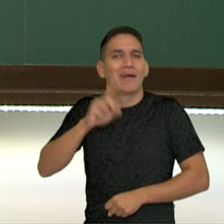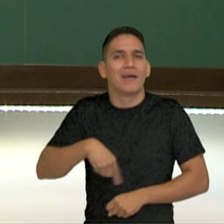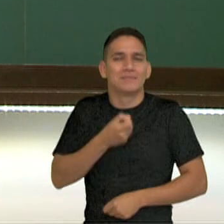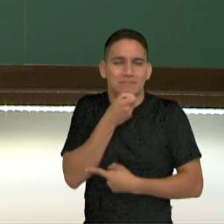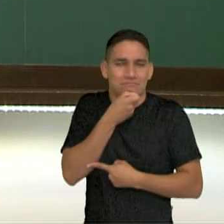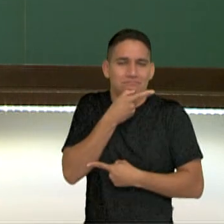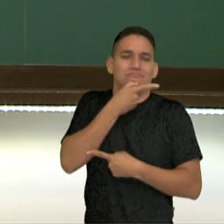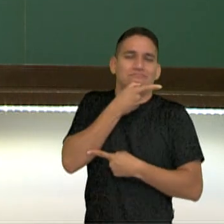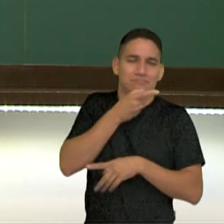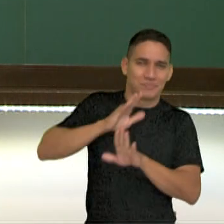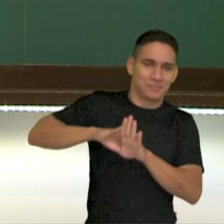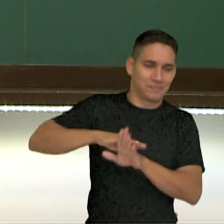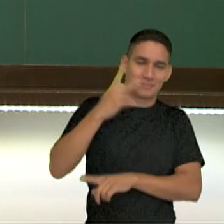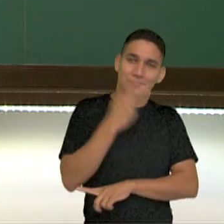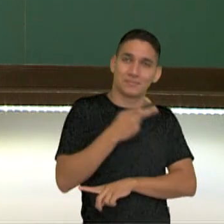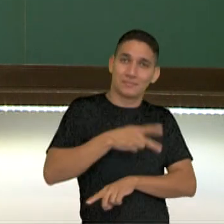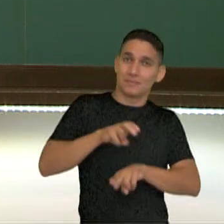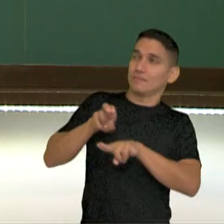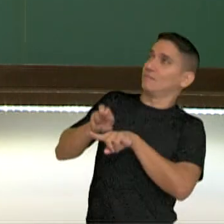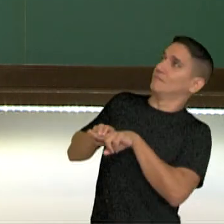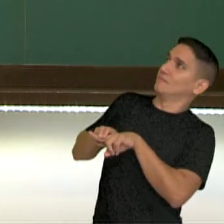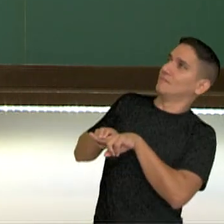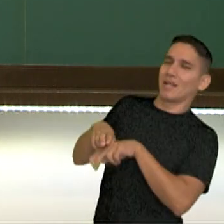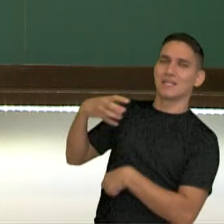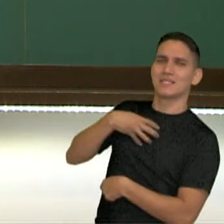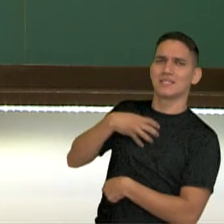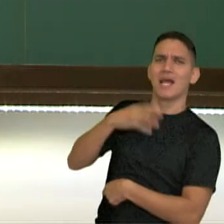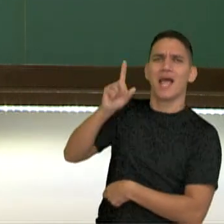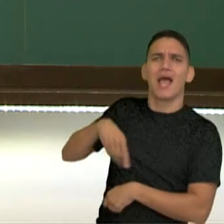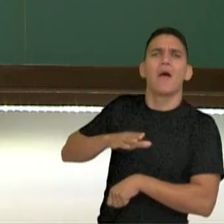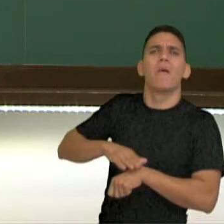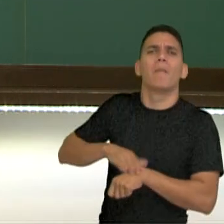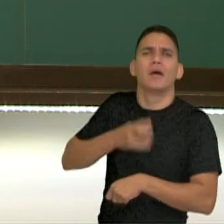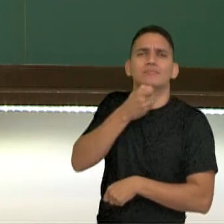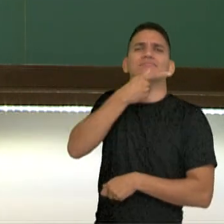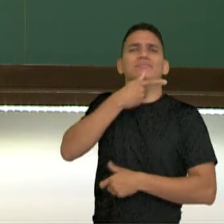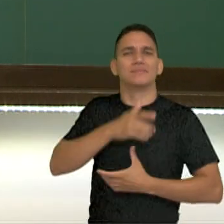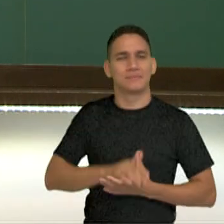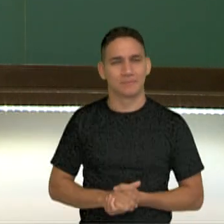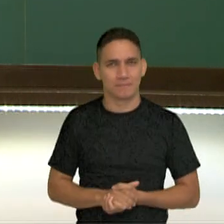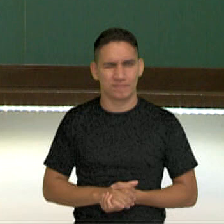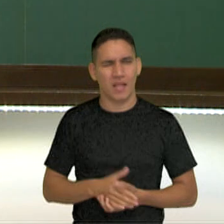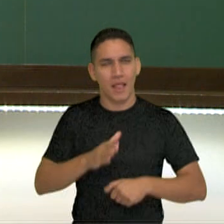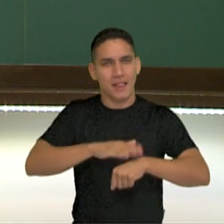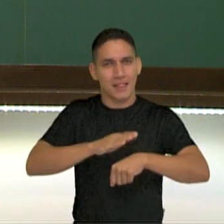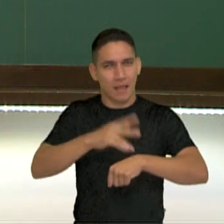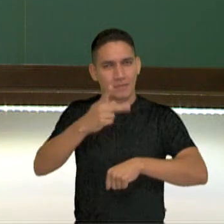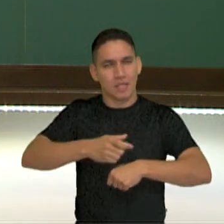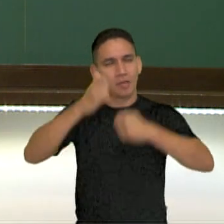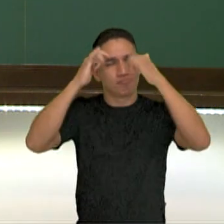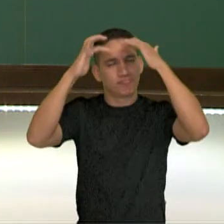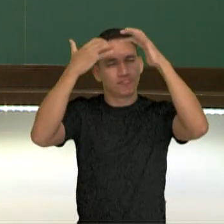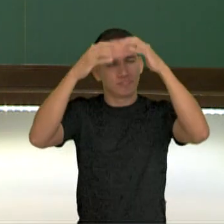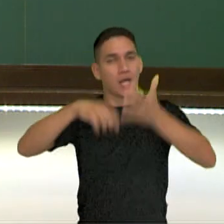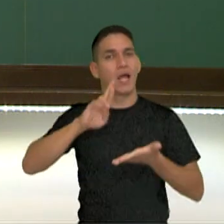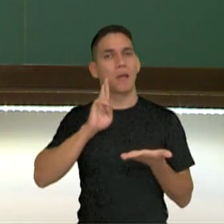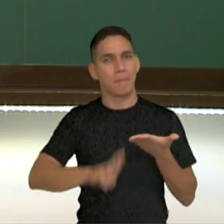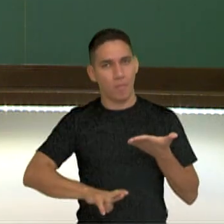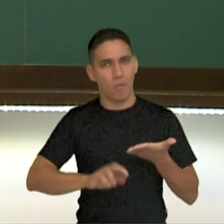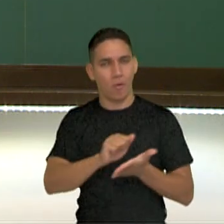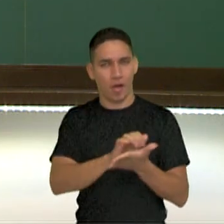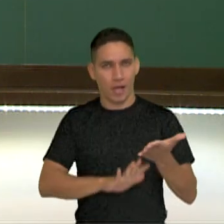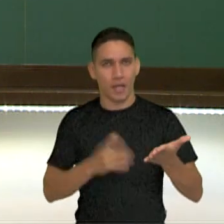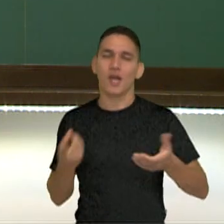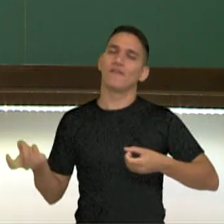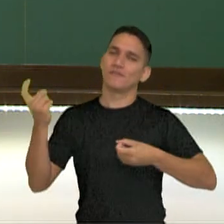do caipira desencadeia o humor ali no caos? Então eu vou dar um tempo para vocês responderem essa questão